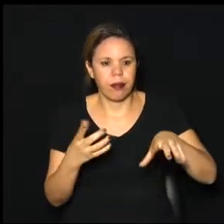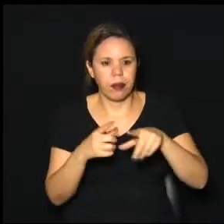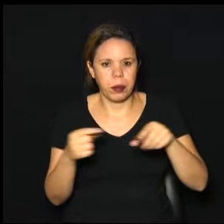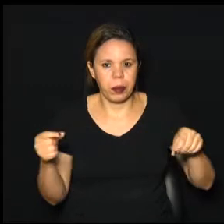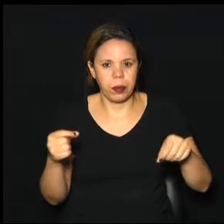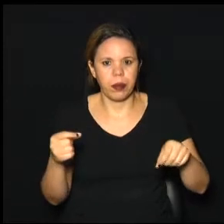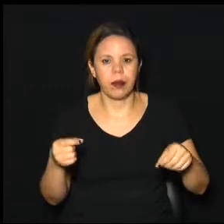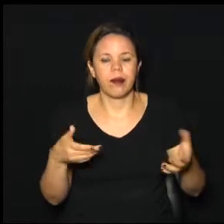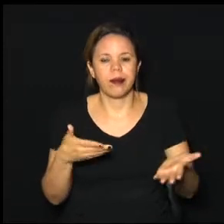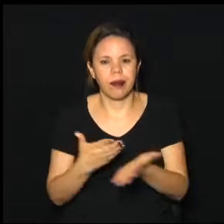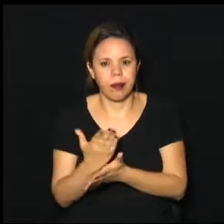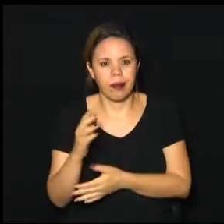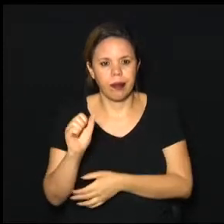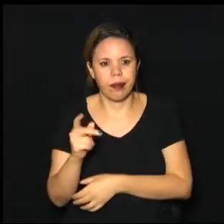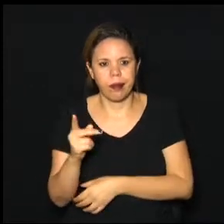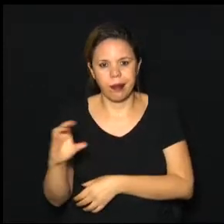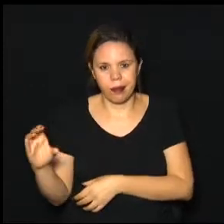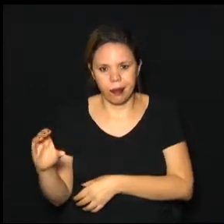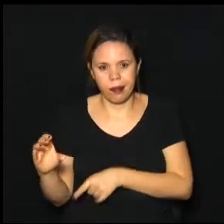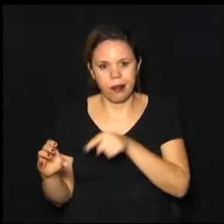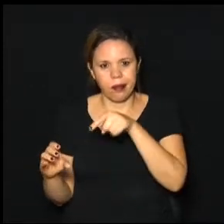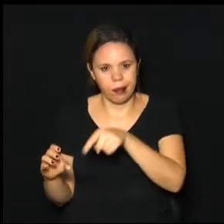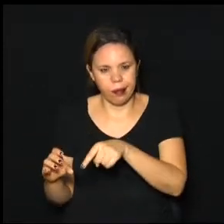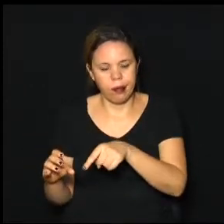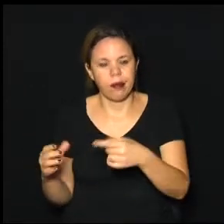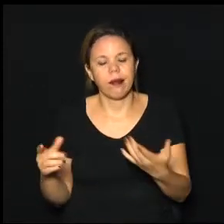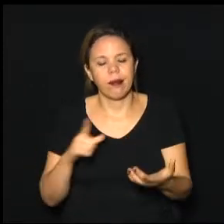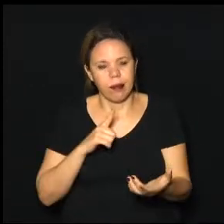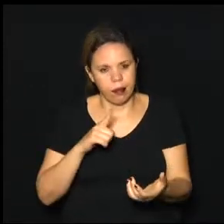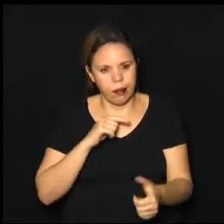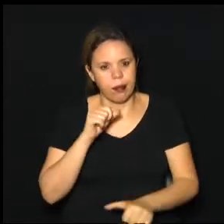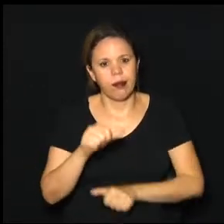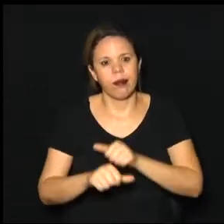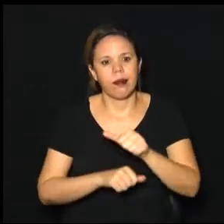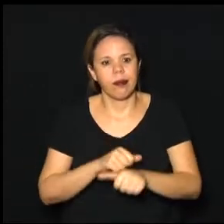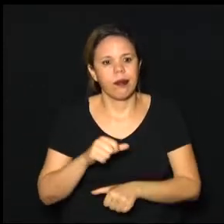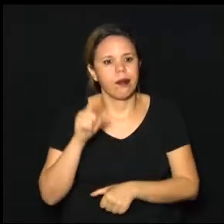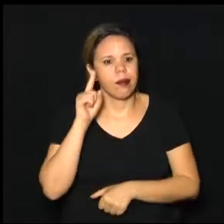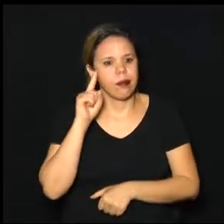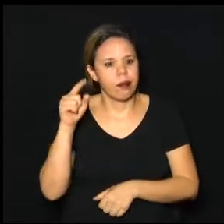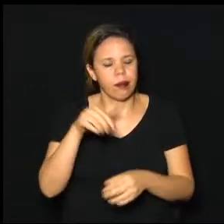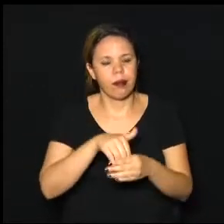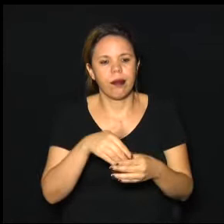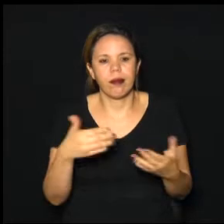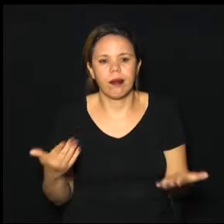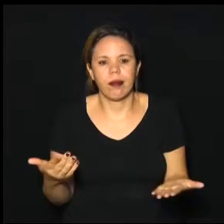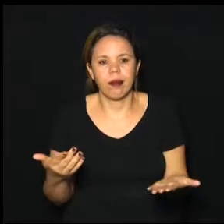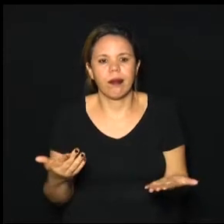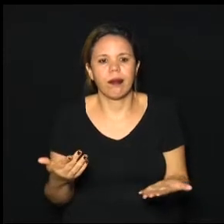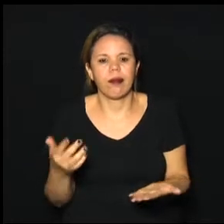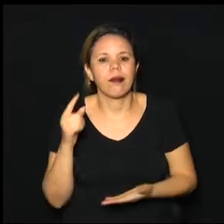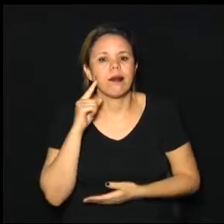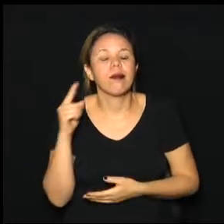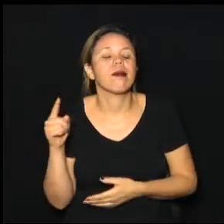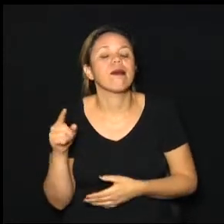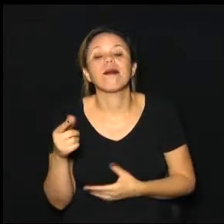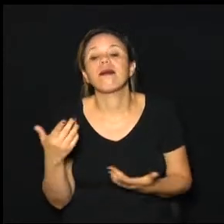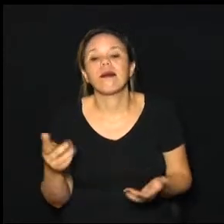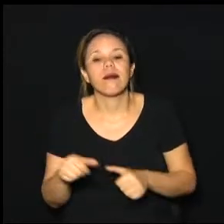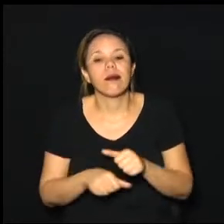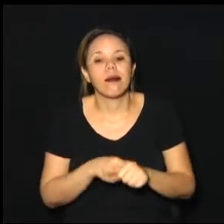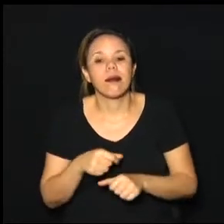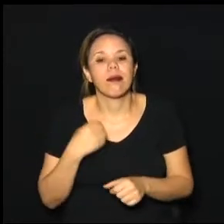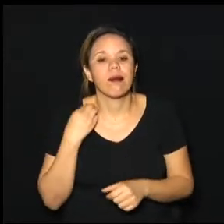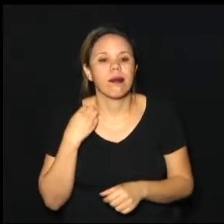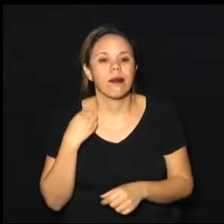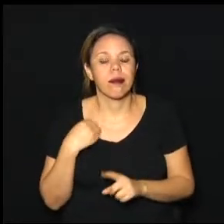então aprovou essa PEC e com a PEC então houve a alteração do calendário eleitoral. Mudou-se a data das eleições, elas